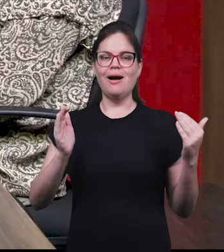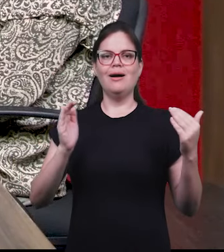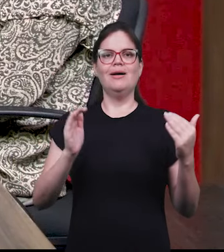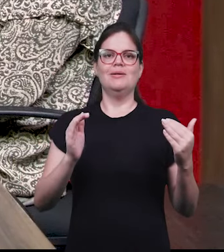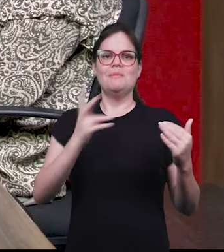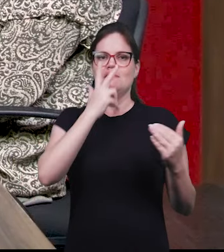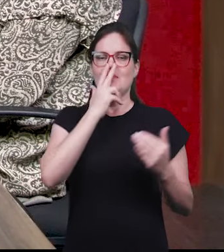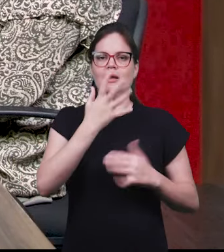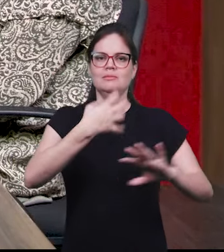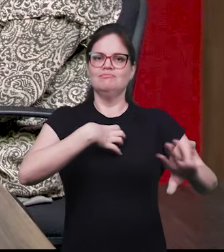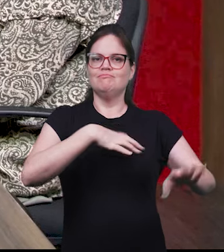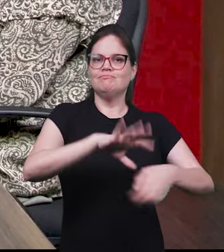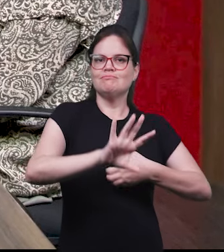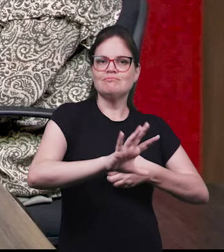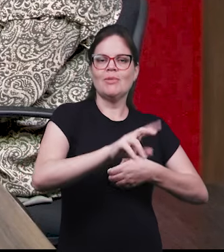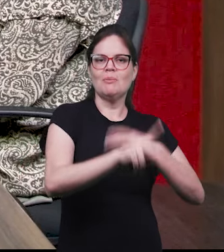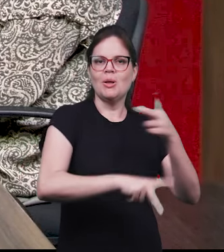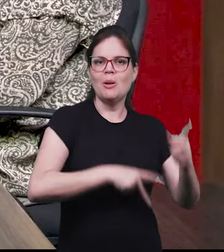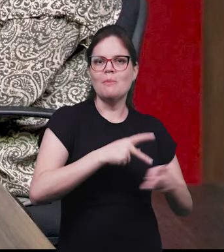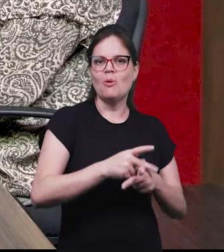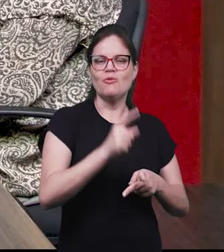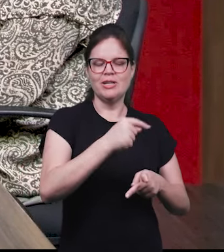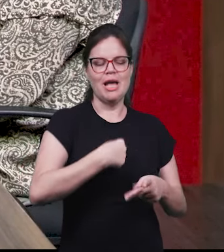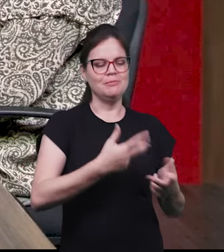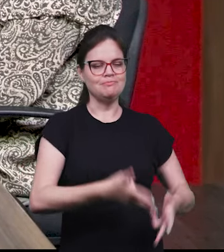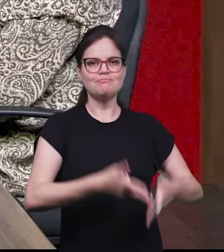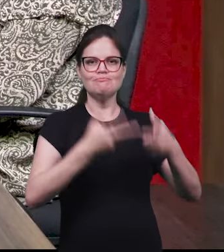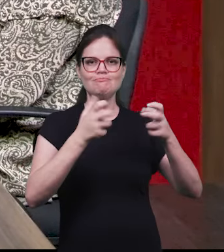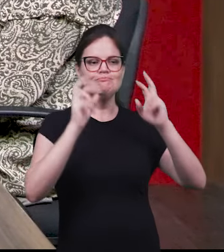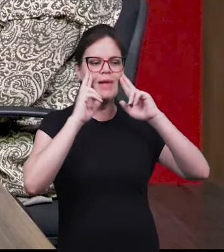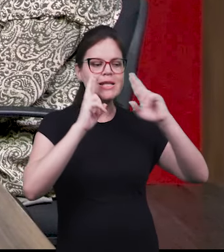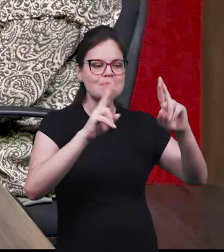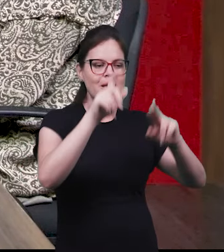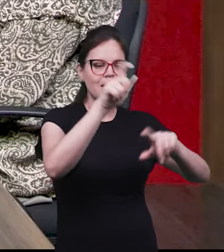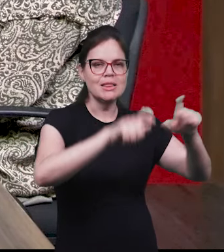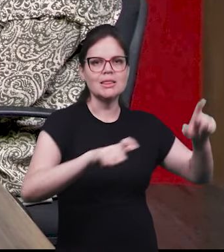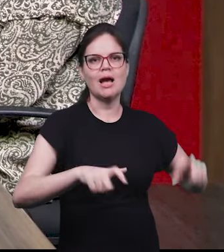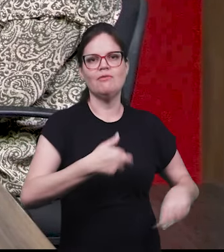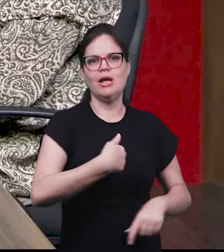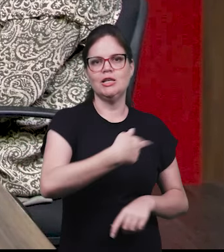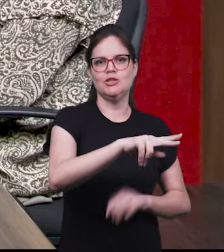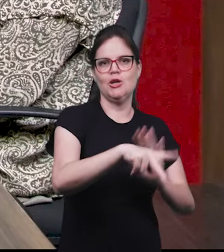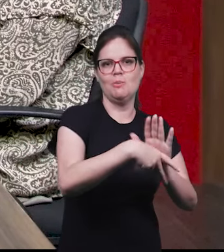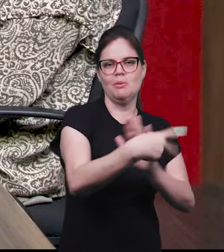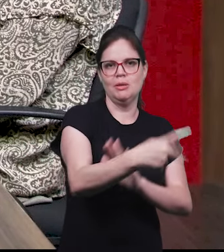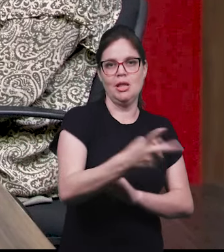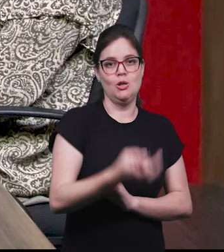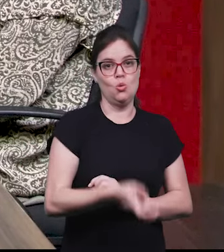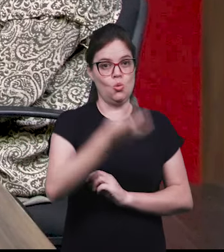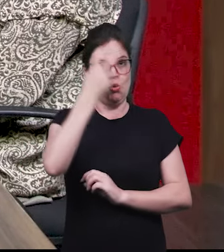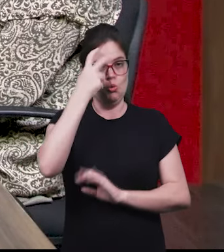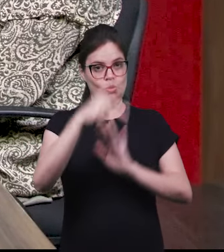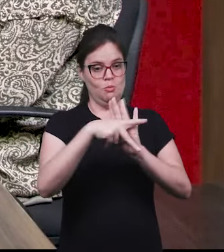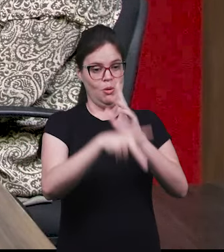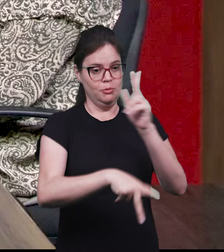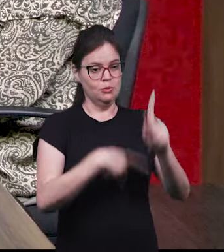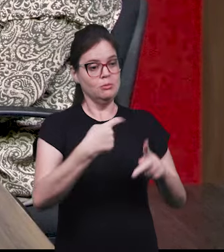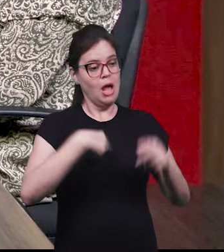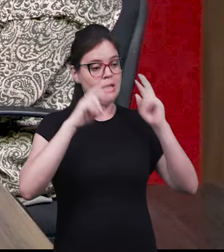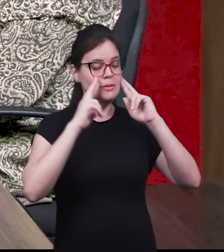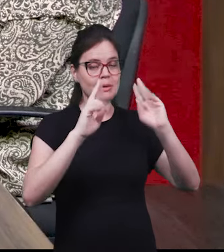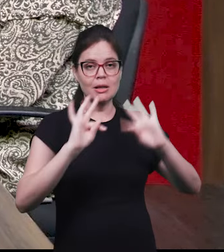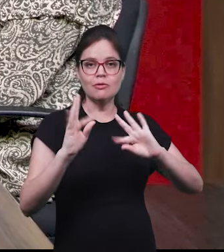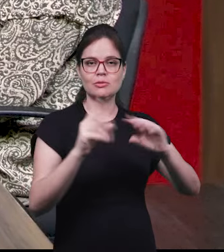primeira vez que começou a haver direitos humanos. Ele respeitava a religião das pessoas, respeitava as culturas, e era